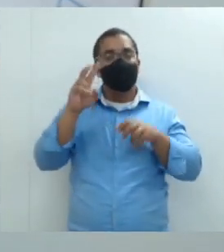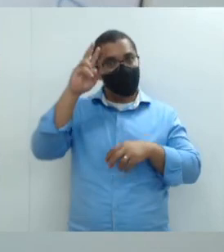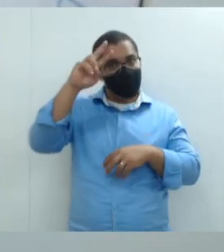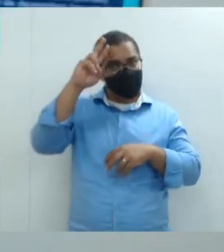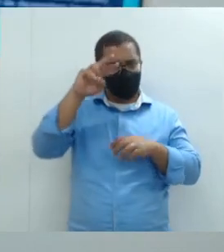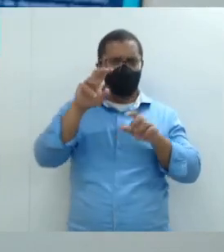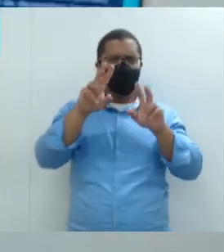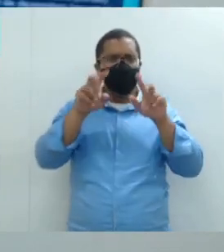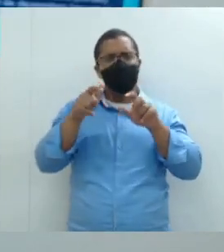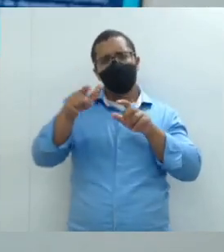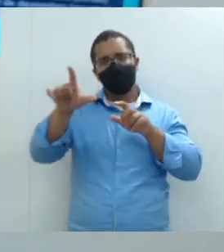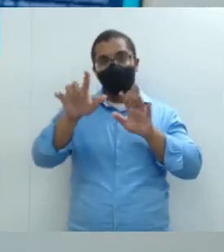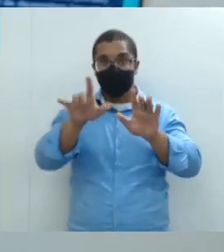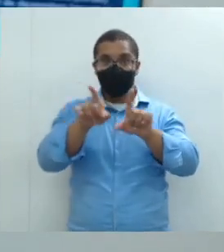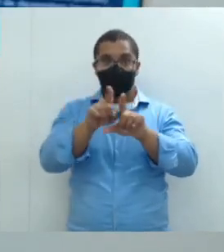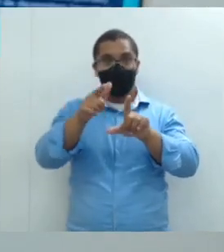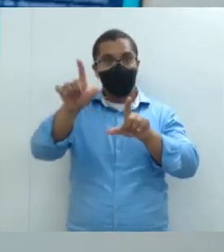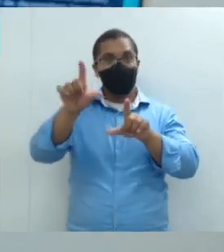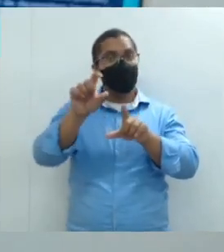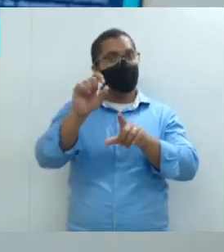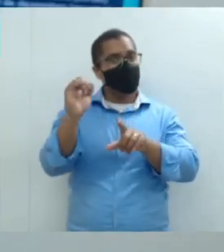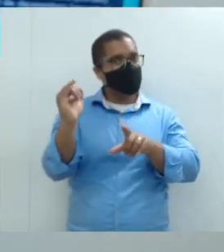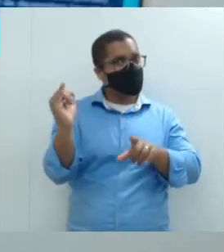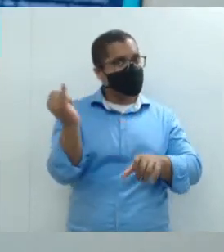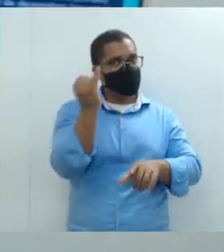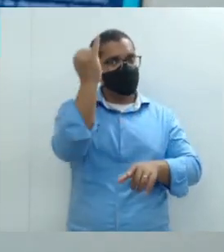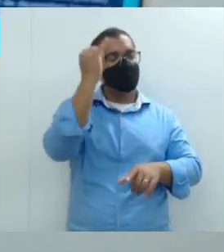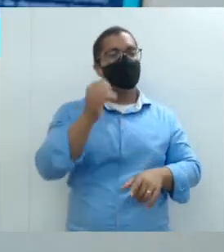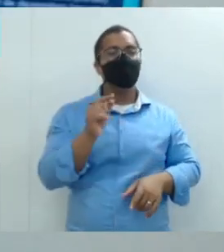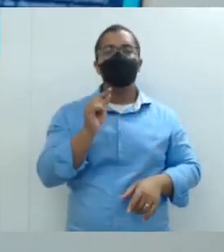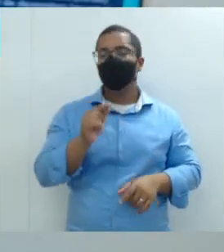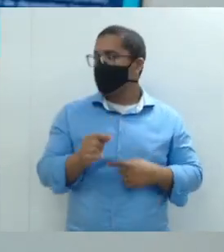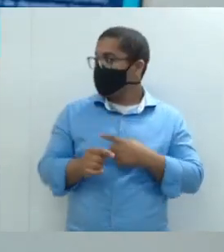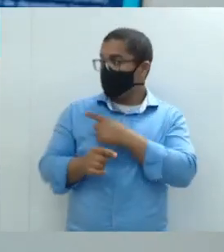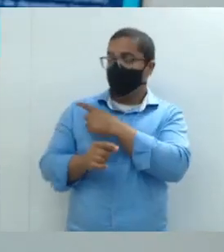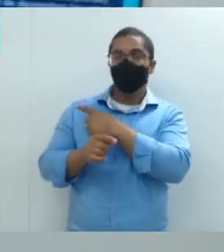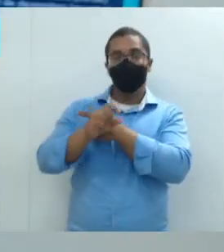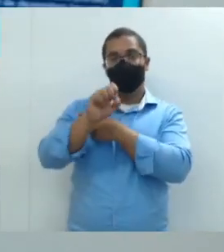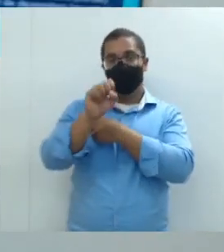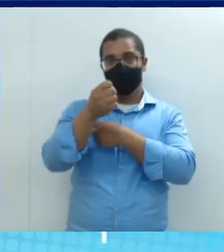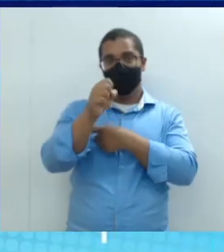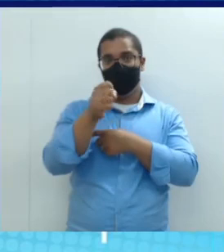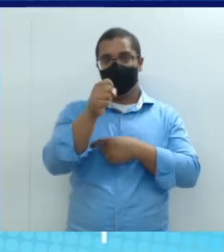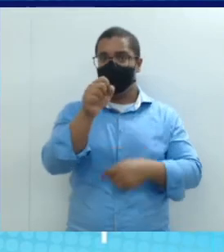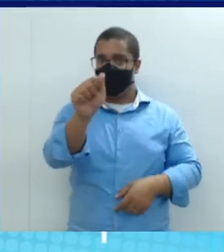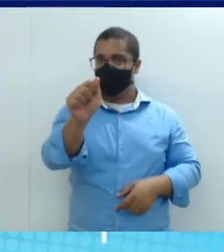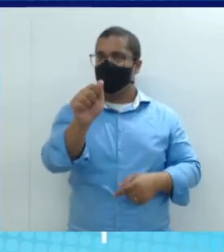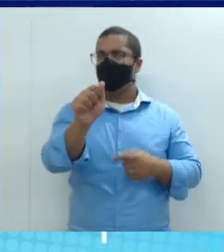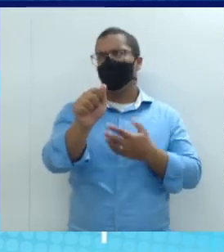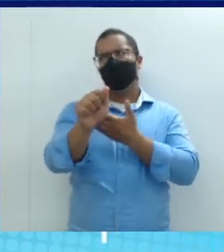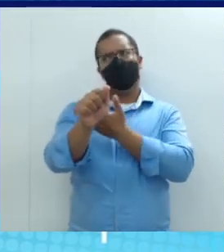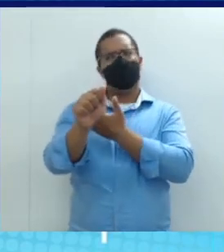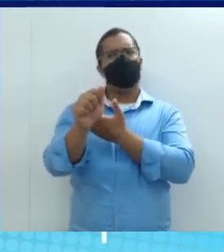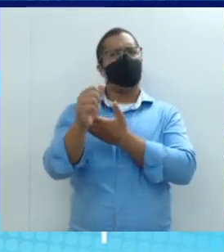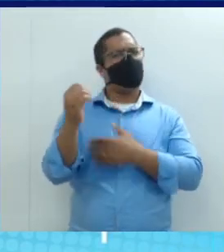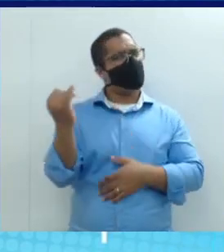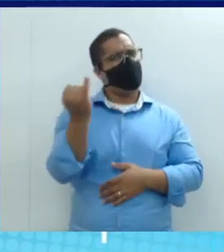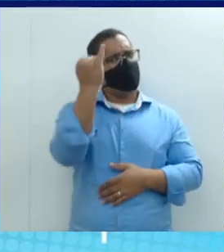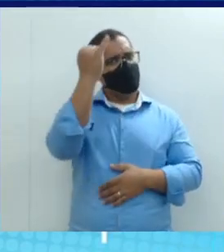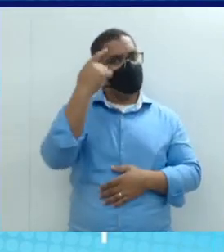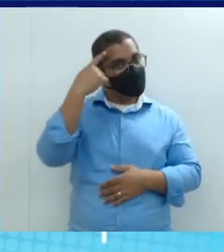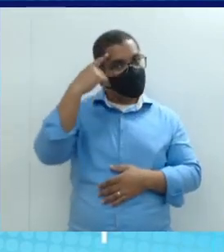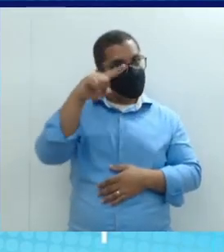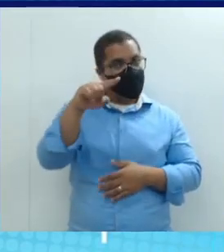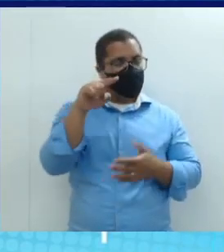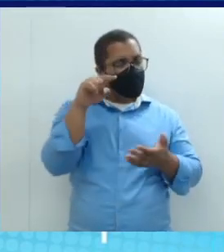tema. Outro recado extremamente importante, muito importante, é o seu SSA. Não esqueça, a data de inscrição está